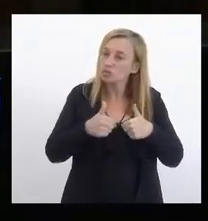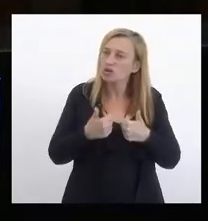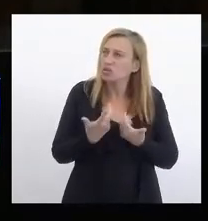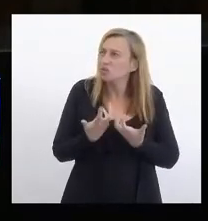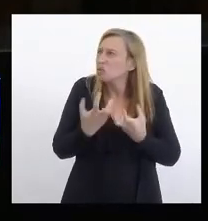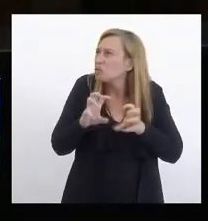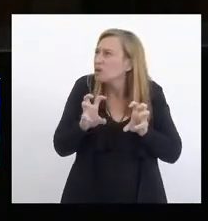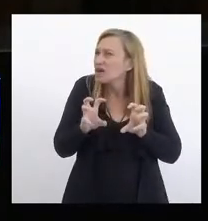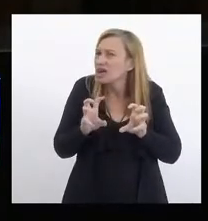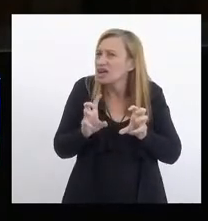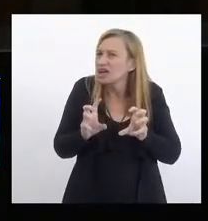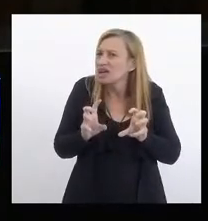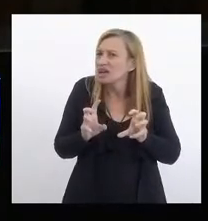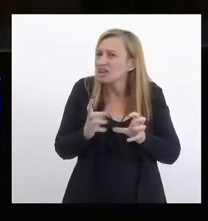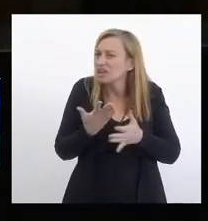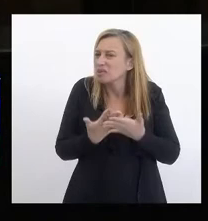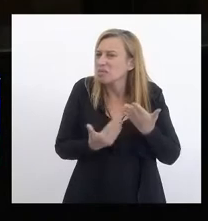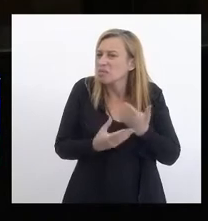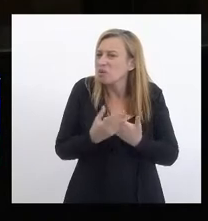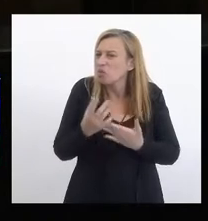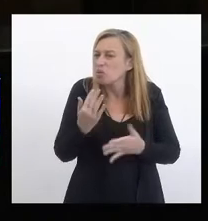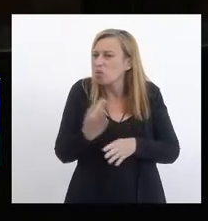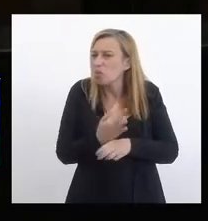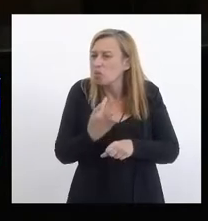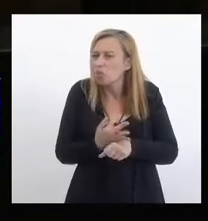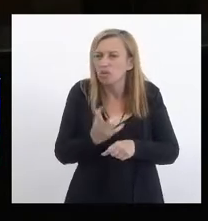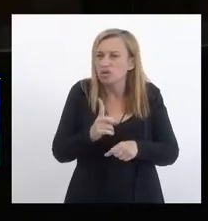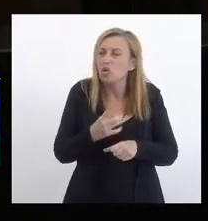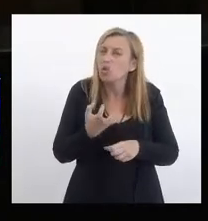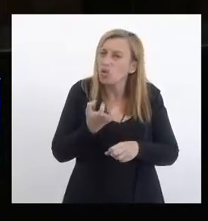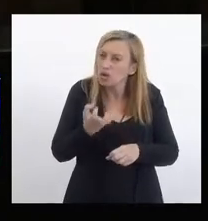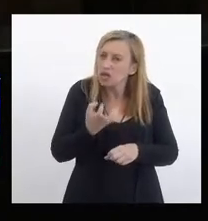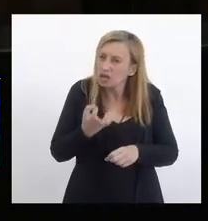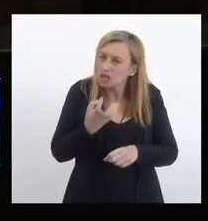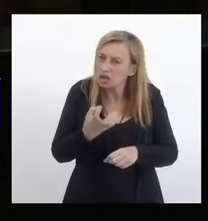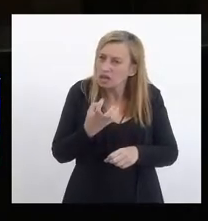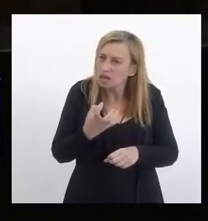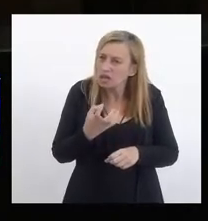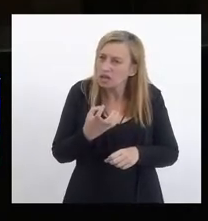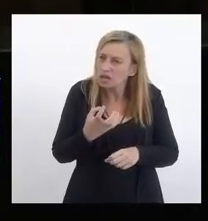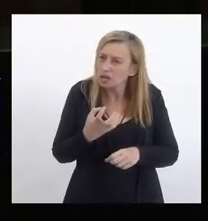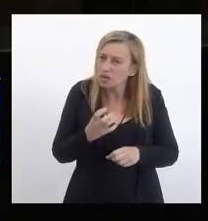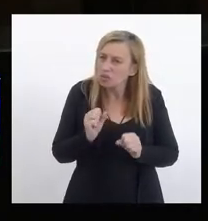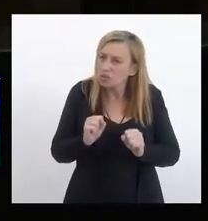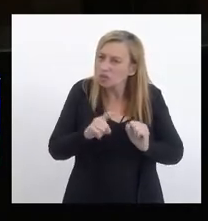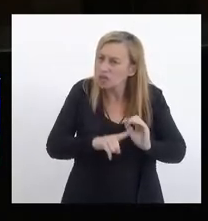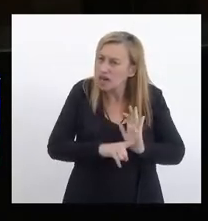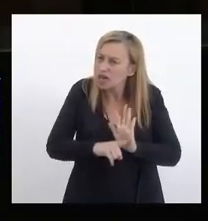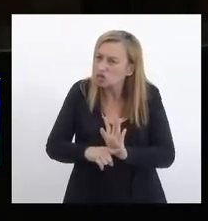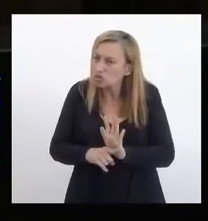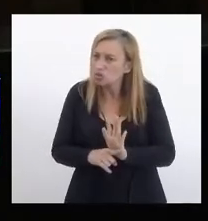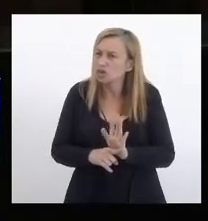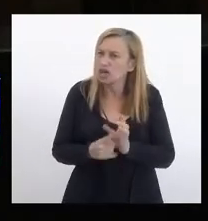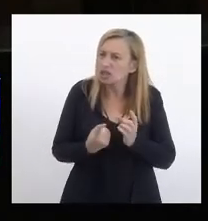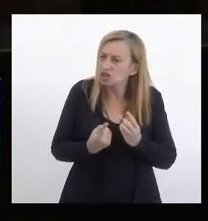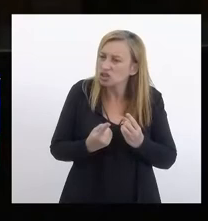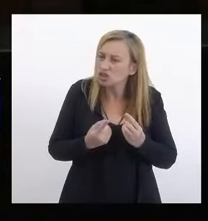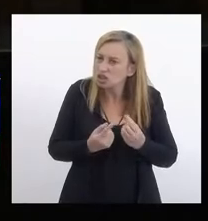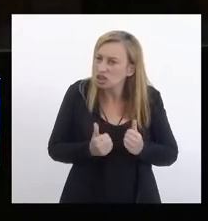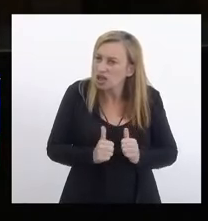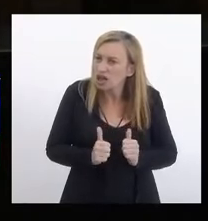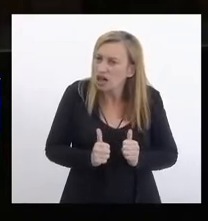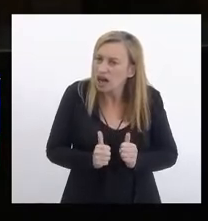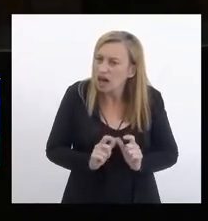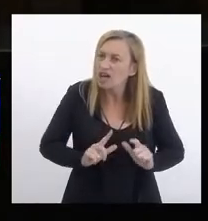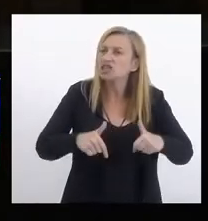de resistência nas minhas mãos. Eu quero ter nas minhas mãos instrumentos de enfrentamento, que é isso